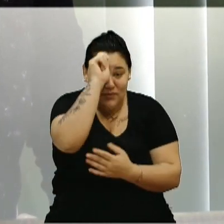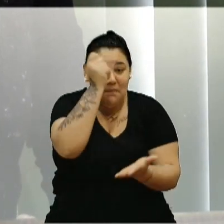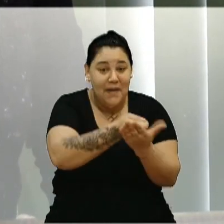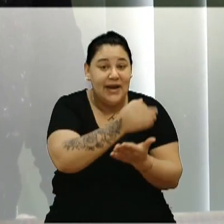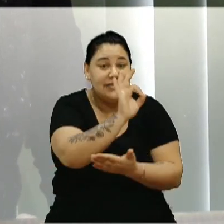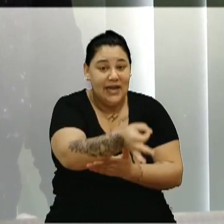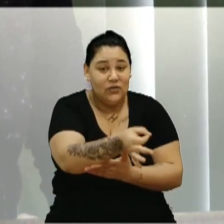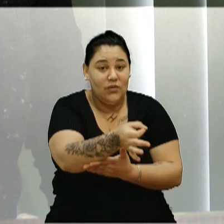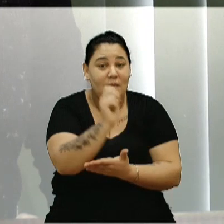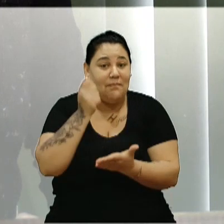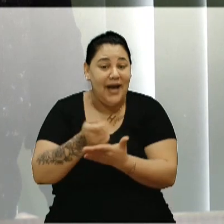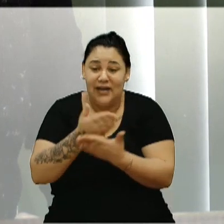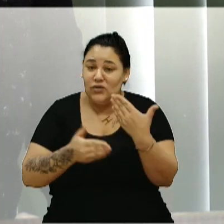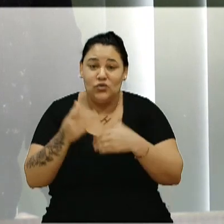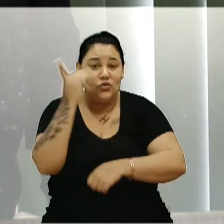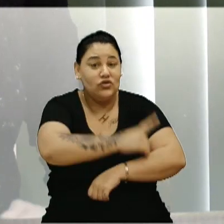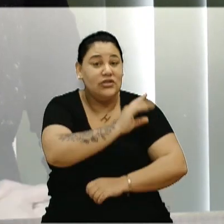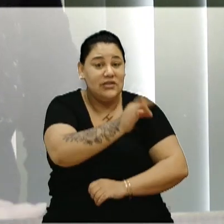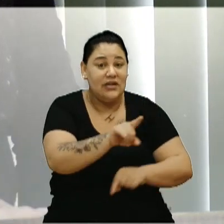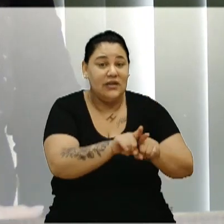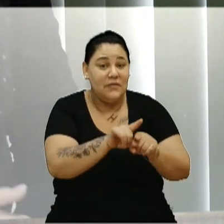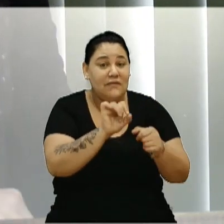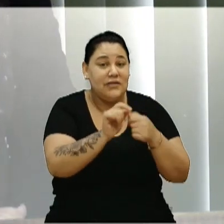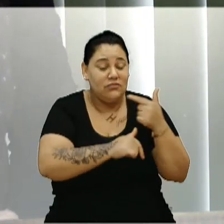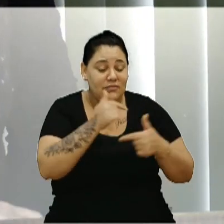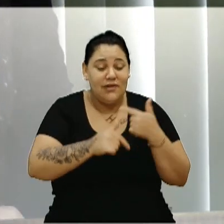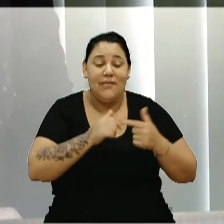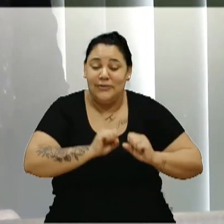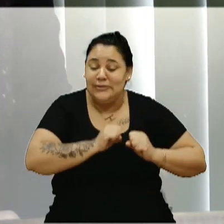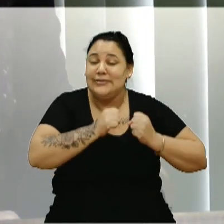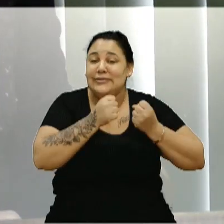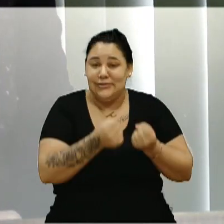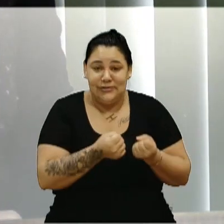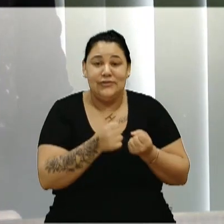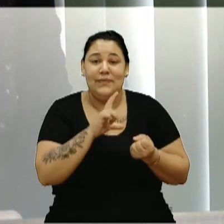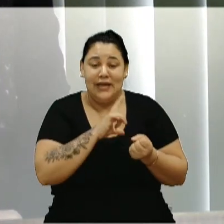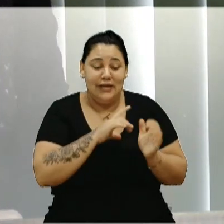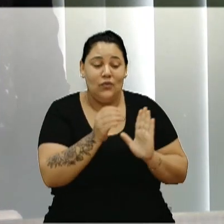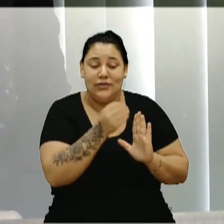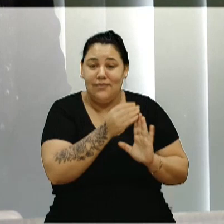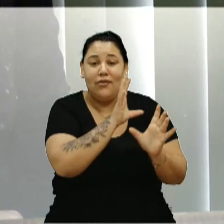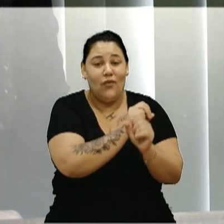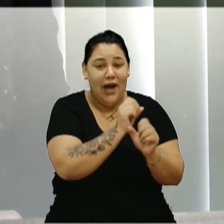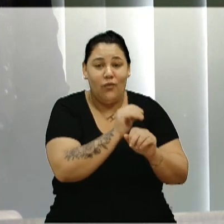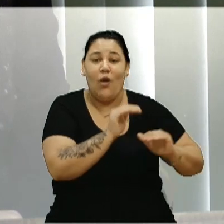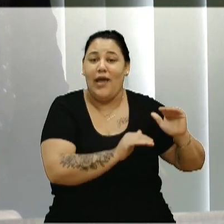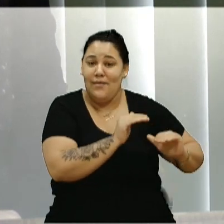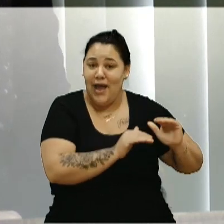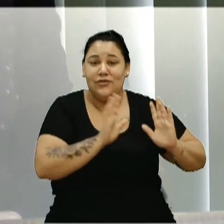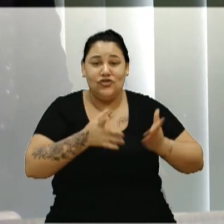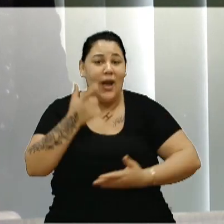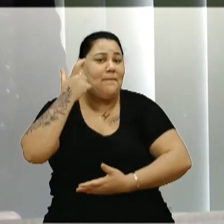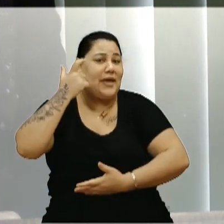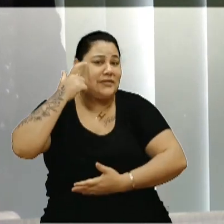vinha fazendo um trabalho, um esforço muito grande para ter um orçamento equilibrado, já vislumbrando